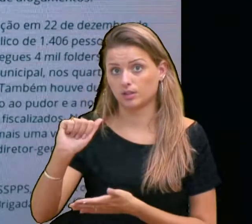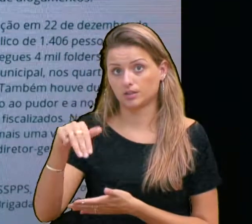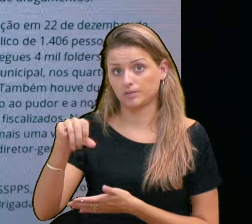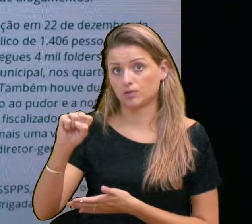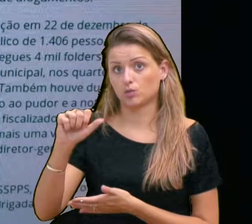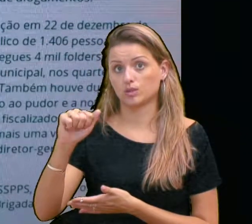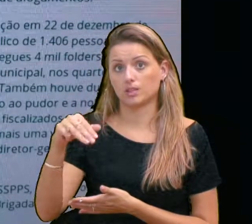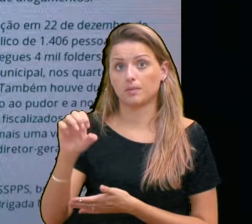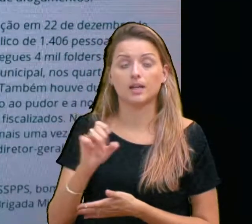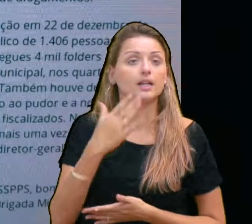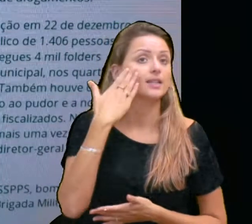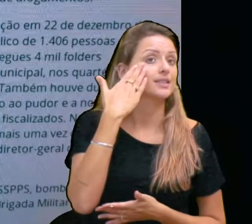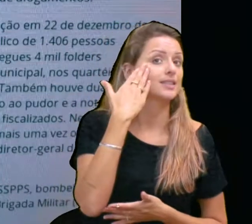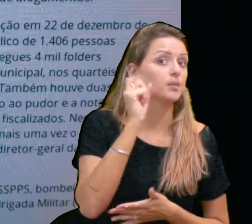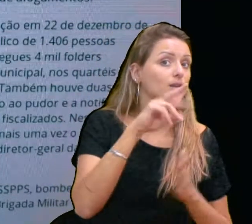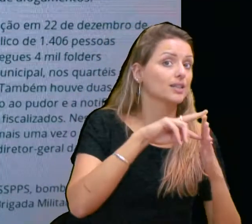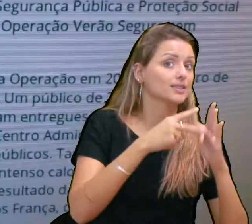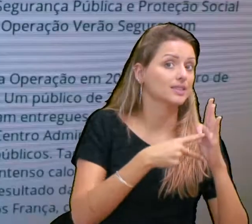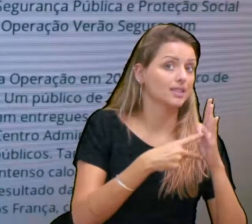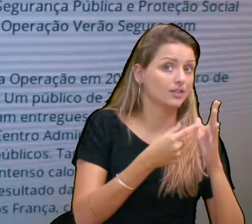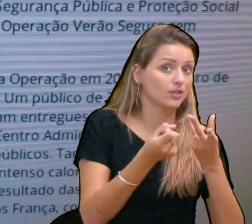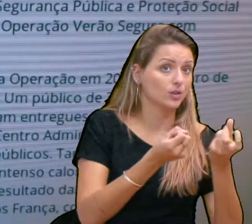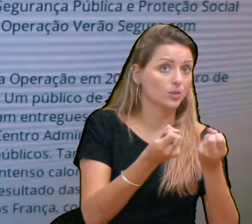amiga, o que significava aquela Pajero?